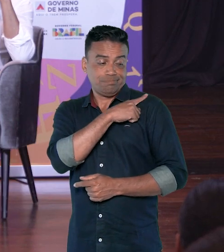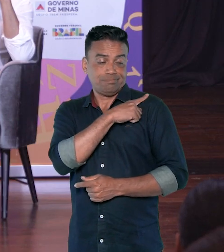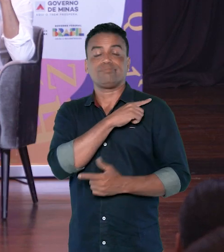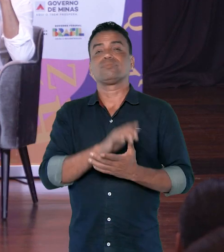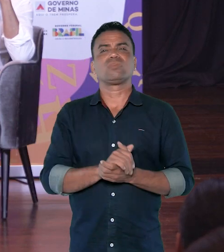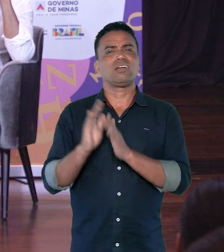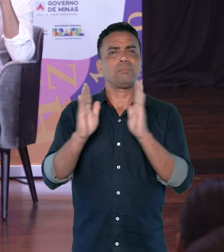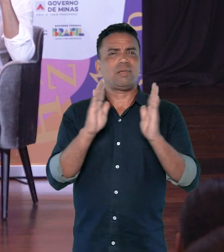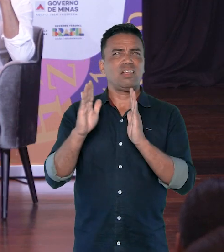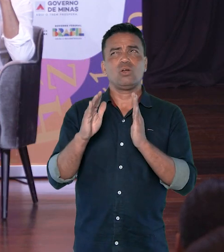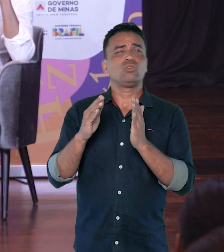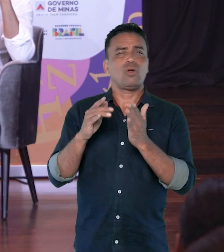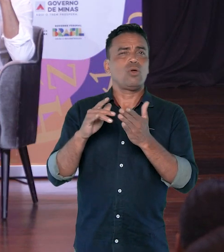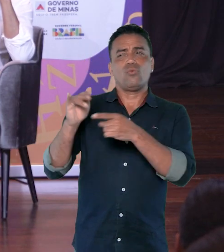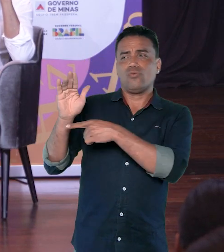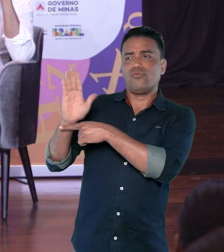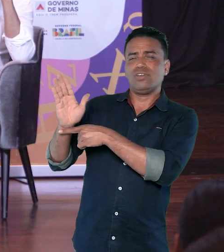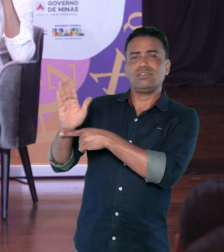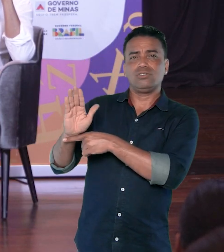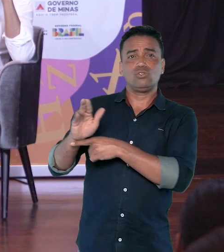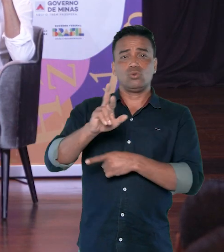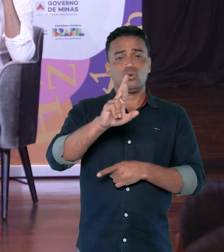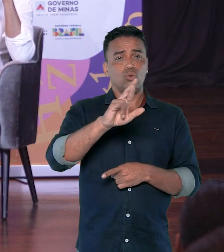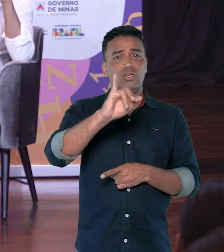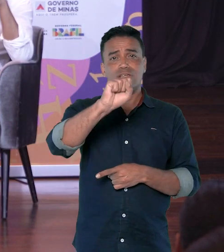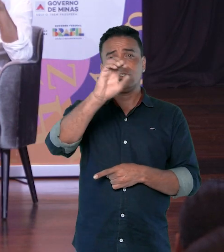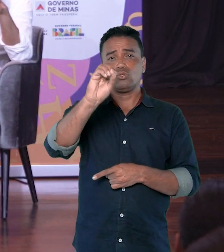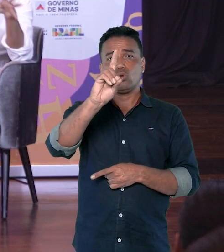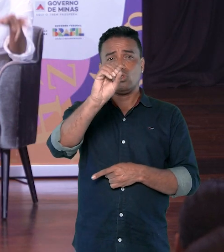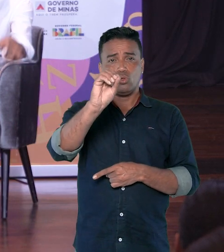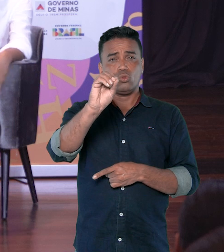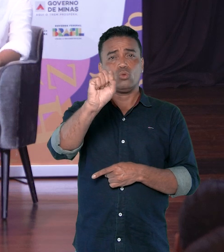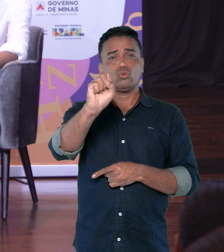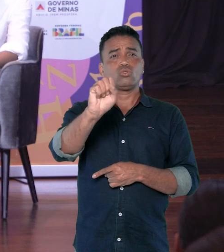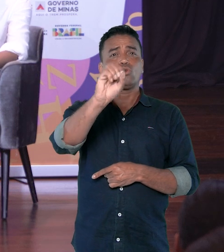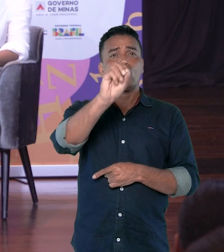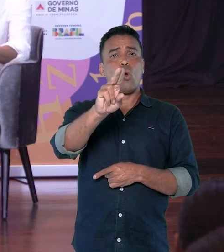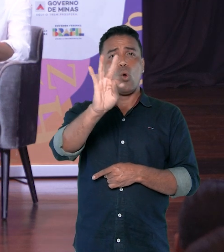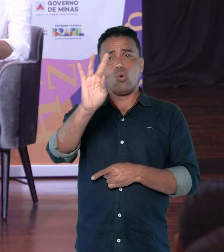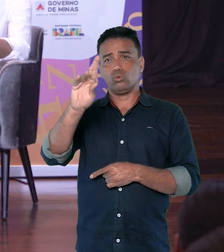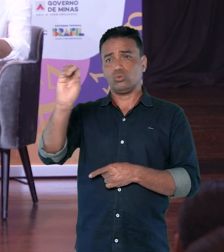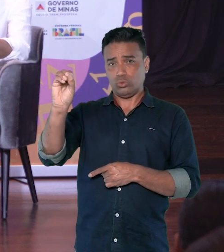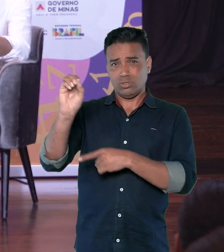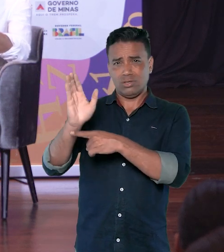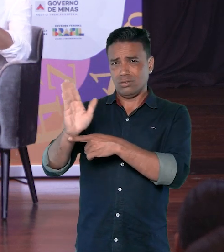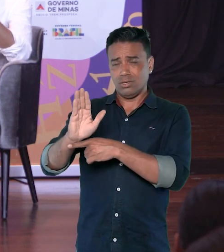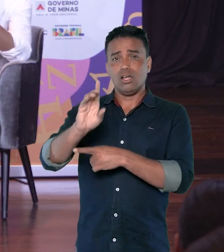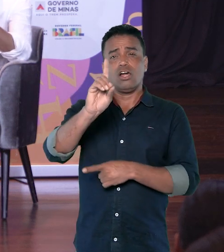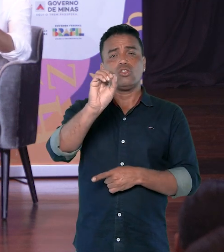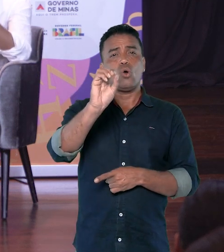E, na época, eu tinha passado um documentário chamado O Riso dos Outros. Não sei se você conhece, mas é um documentário